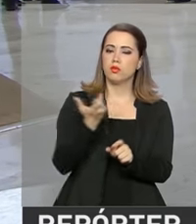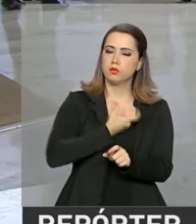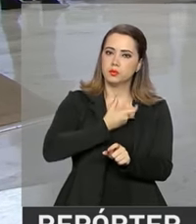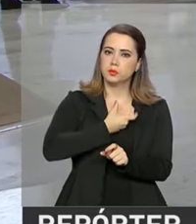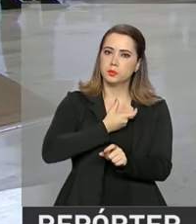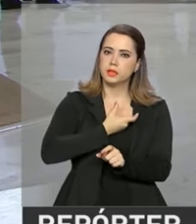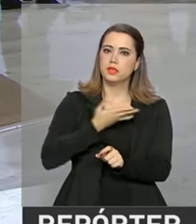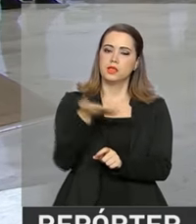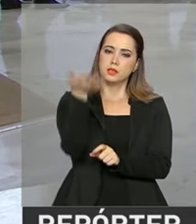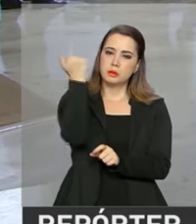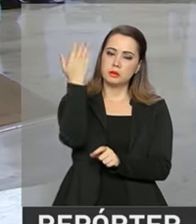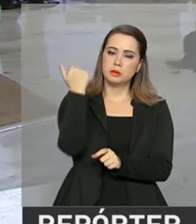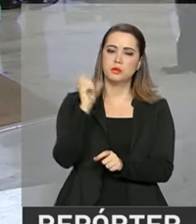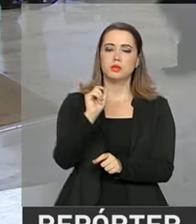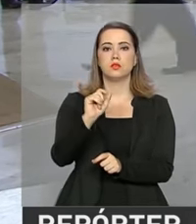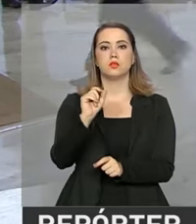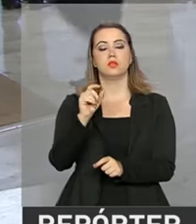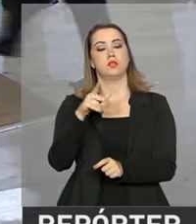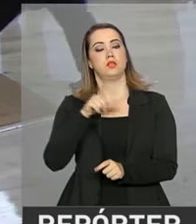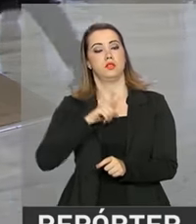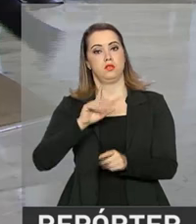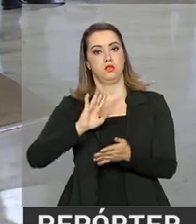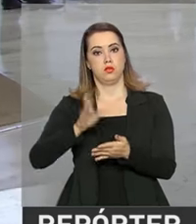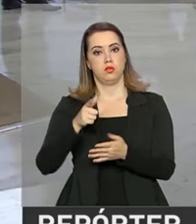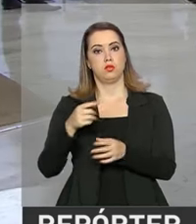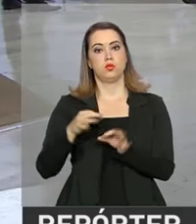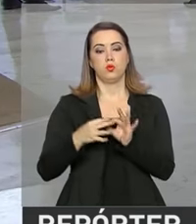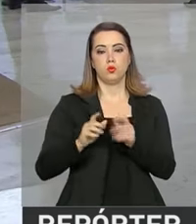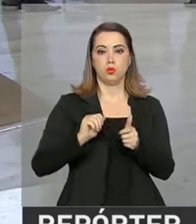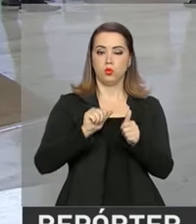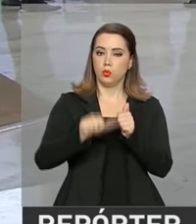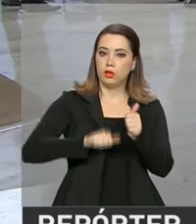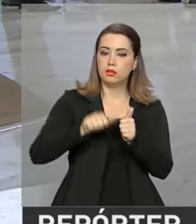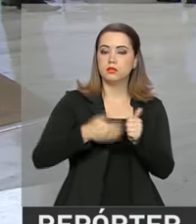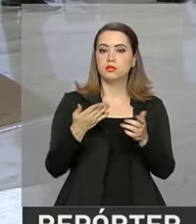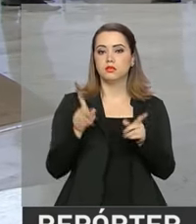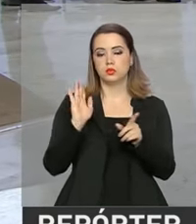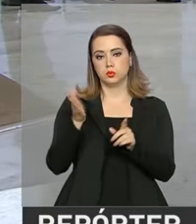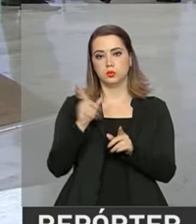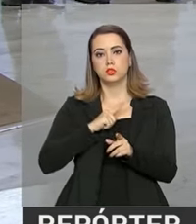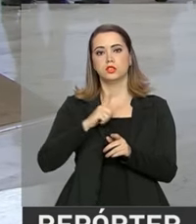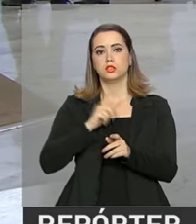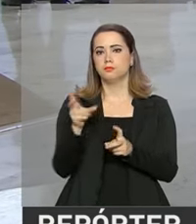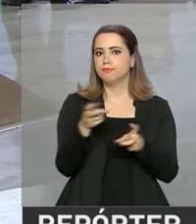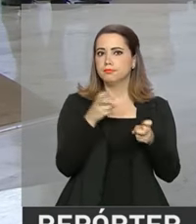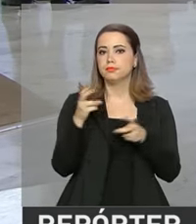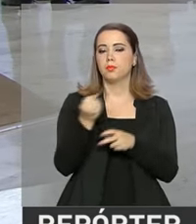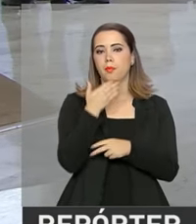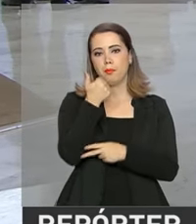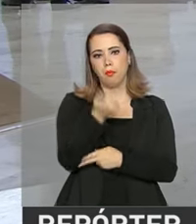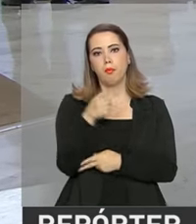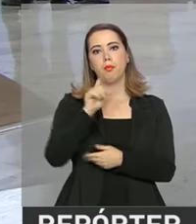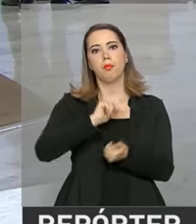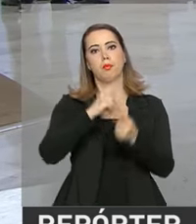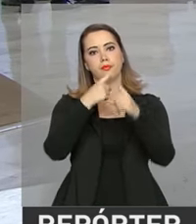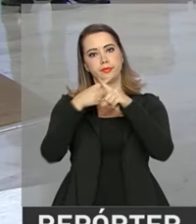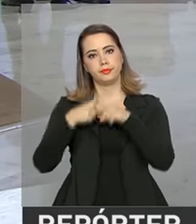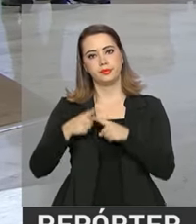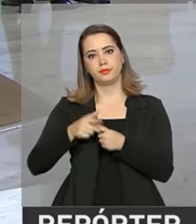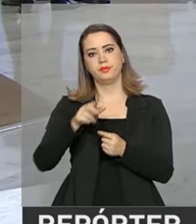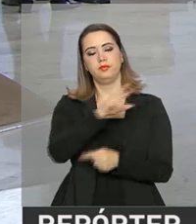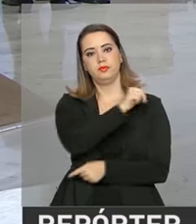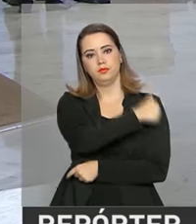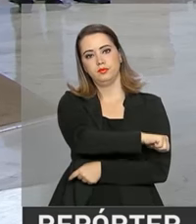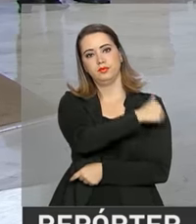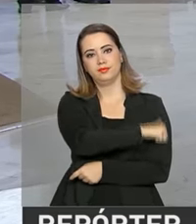100 e 200 metros em Pequim e em Londres. Tem uma boa expectativa em relação aos Jogos do Rio de Janeiro. Foi pelo menos isso que ele me falou agora há